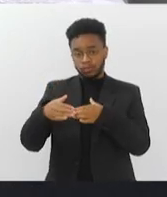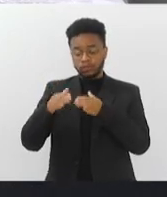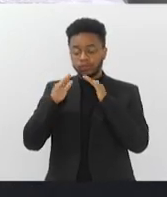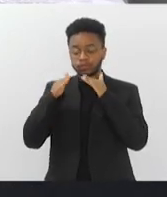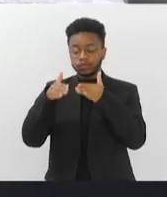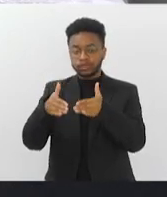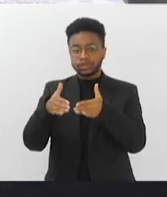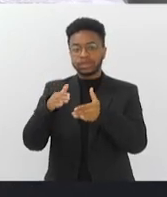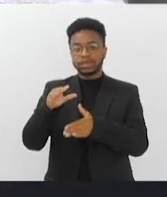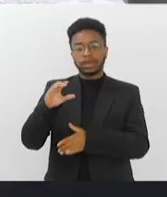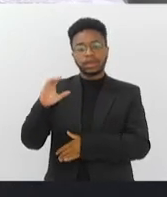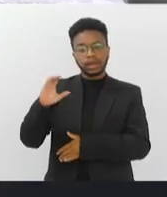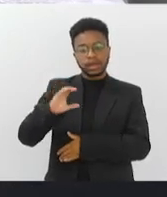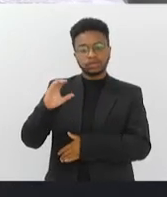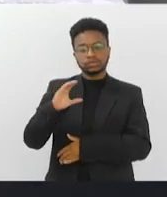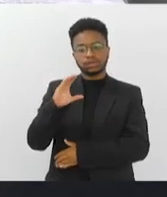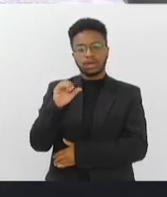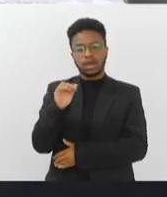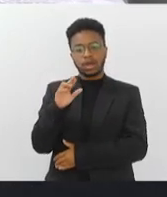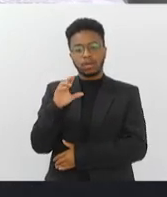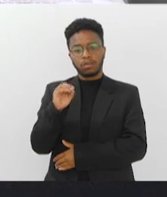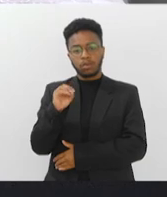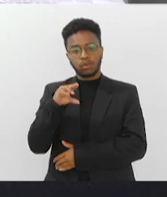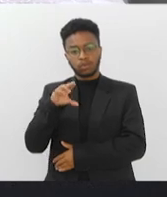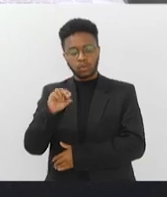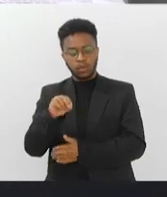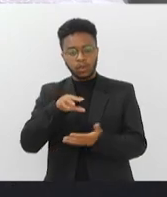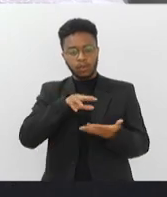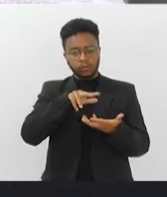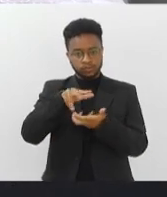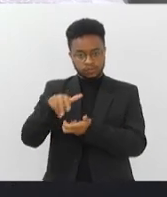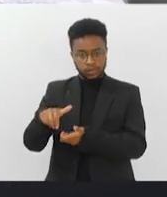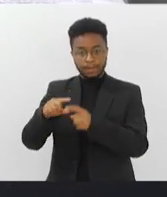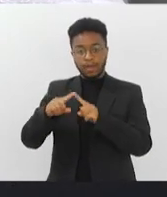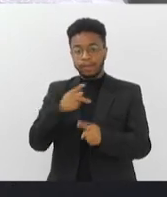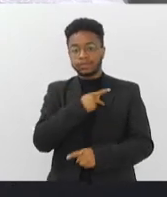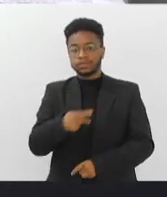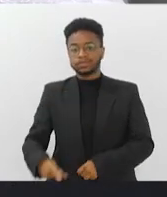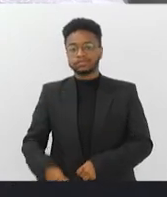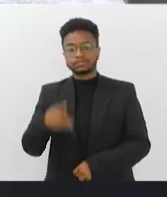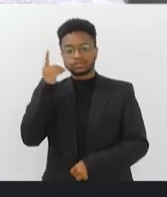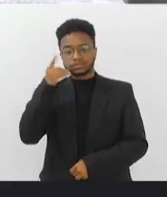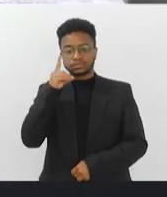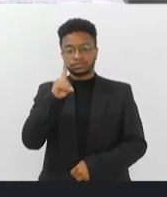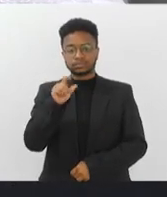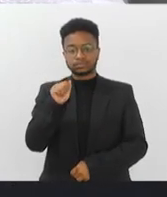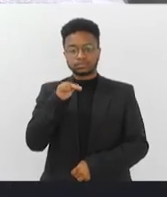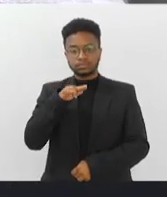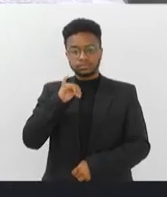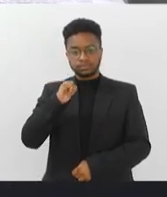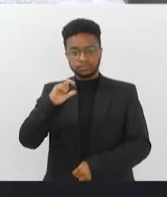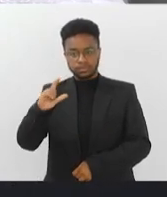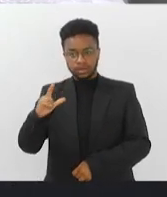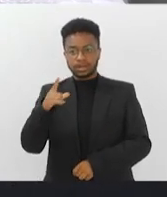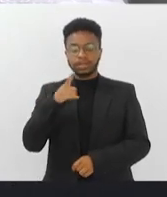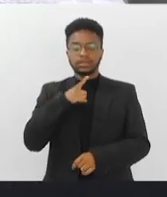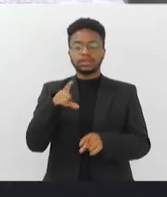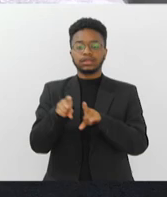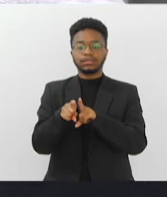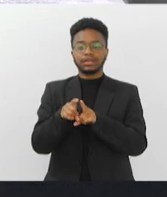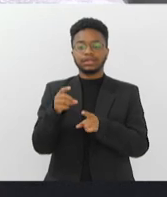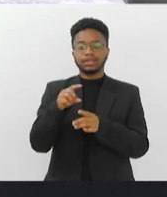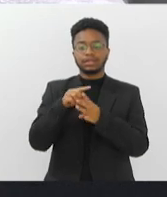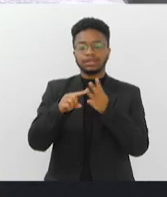carbono internacional, presidida pelo deputado Daniel Libreron. E tem esta comissão mais três